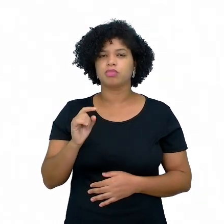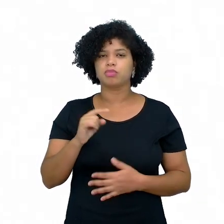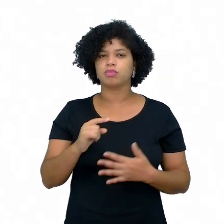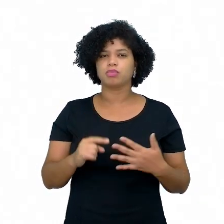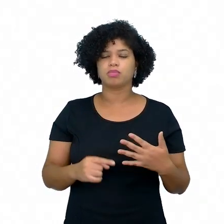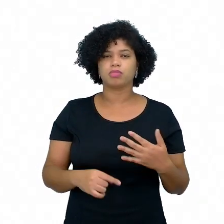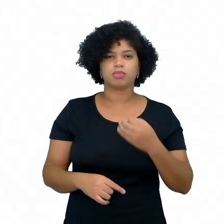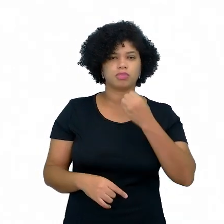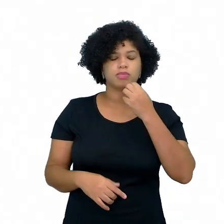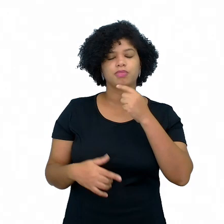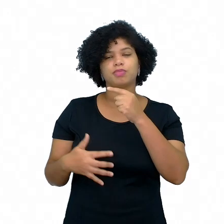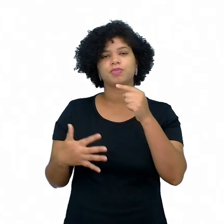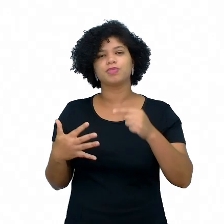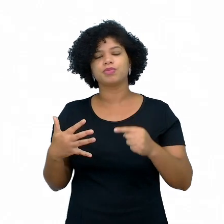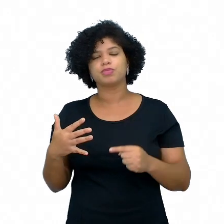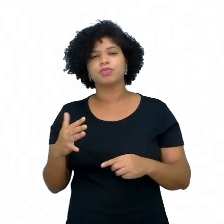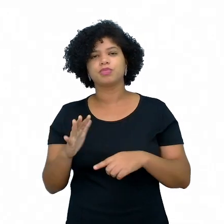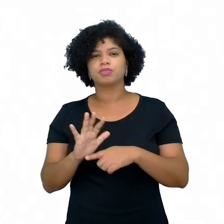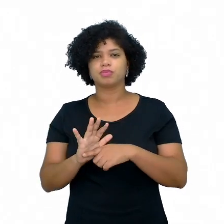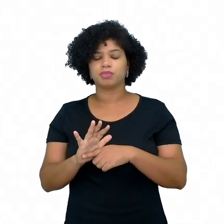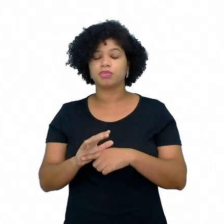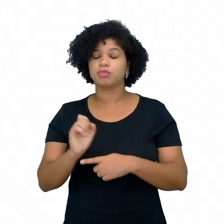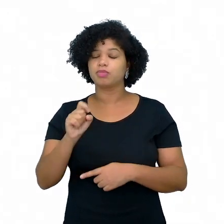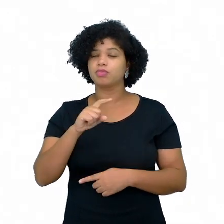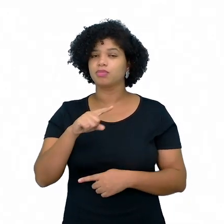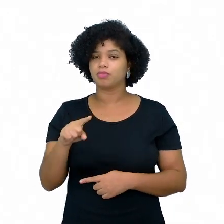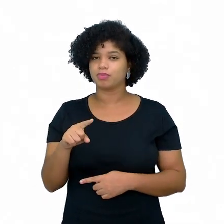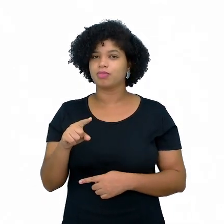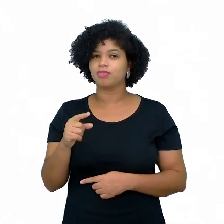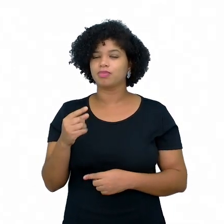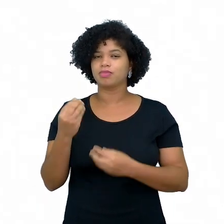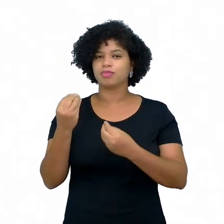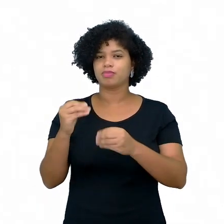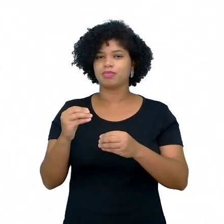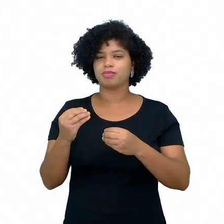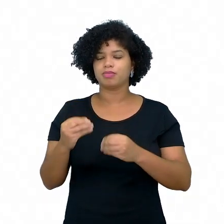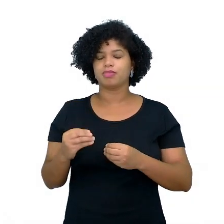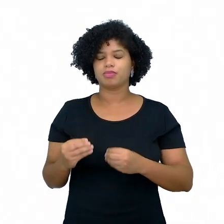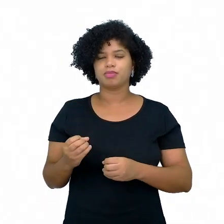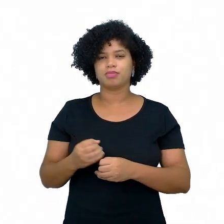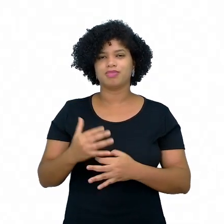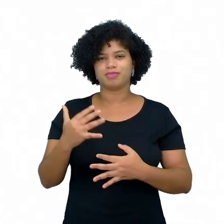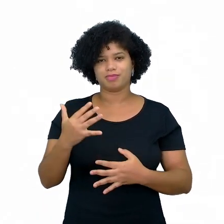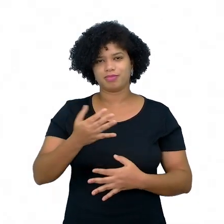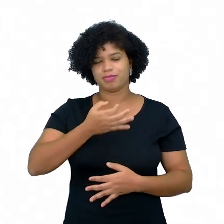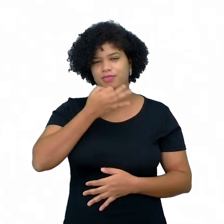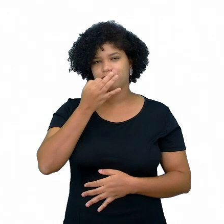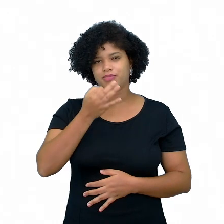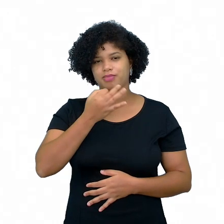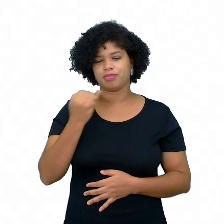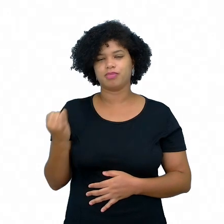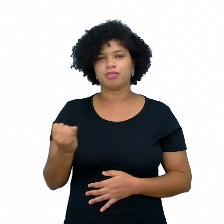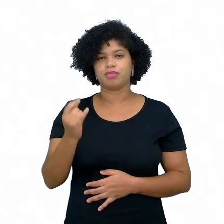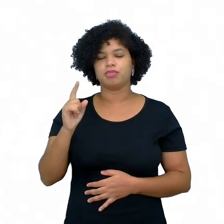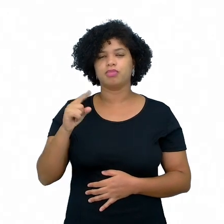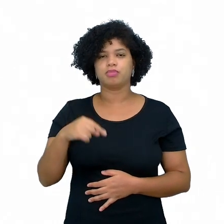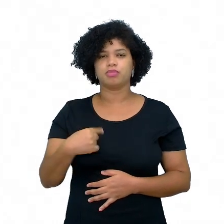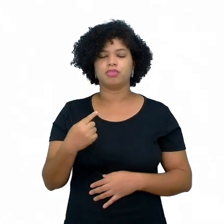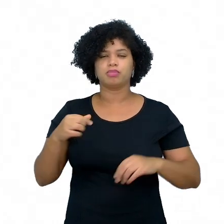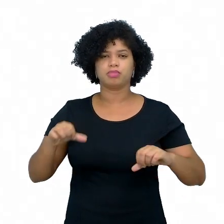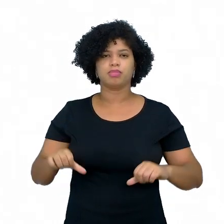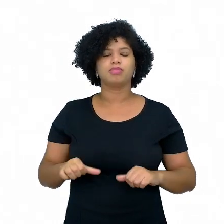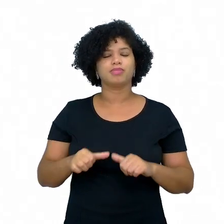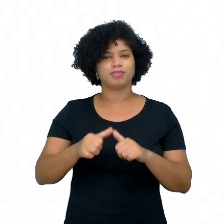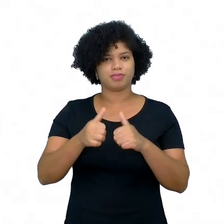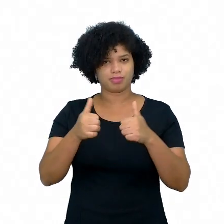sua participação, ela é muito importante. E agora, sua opinião é fundamental para o